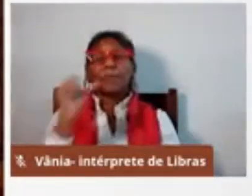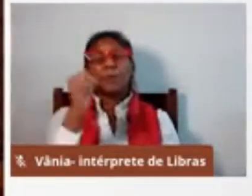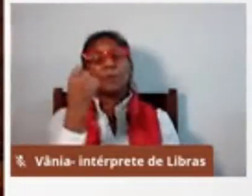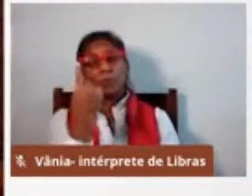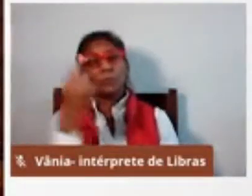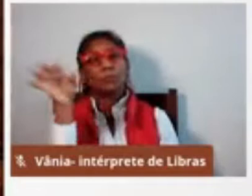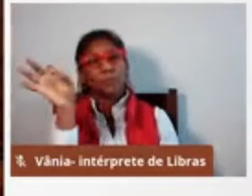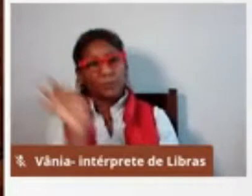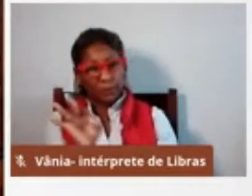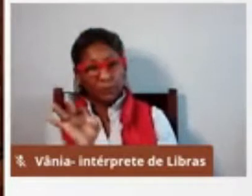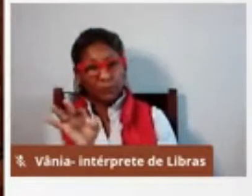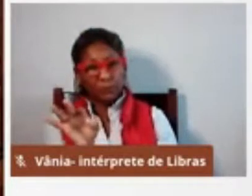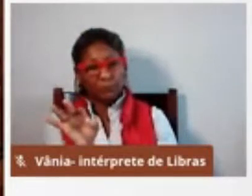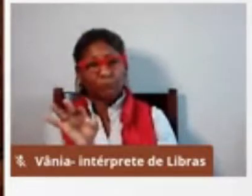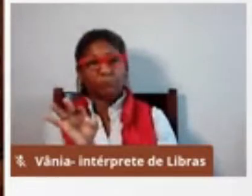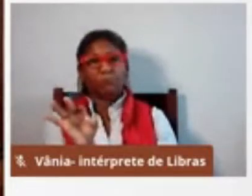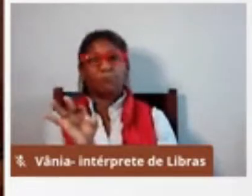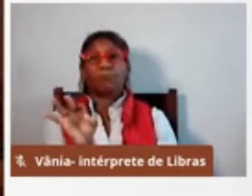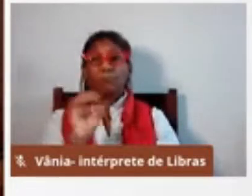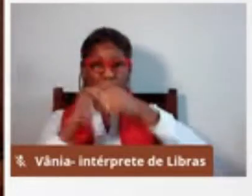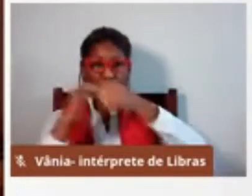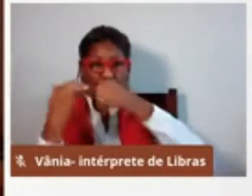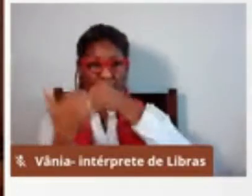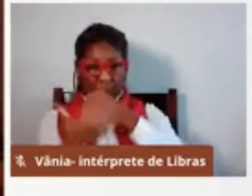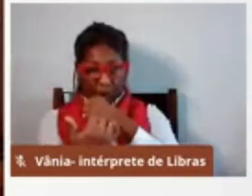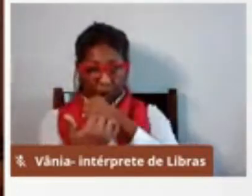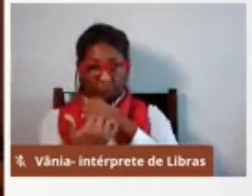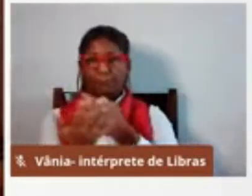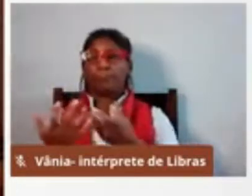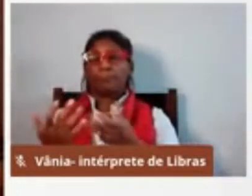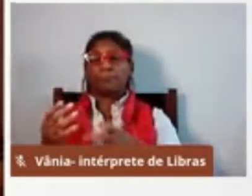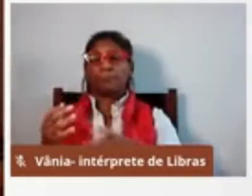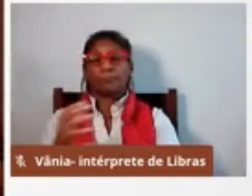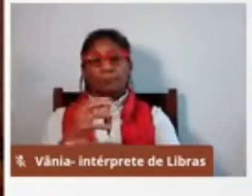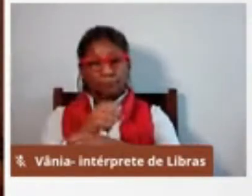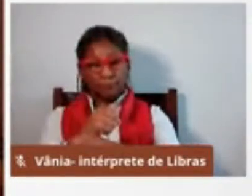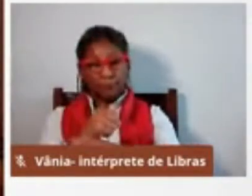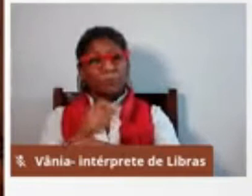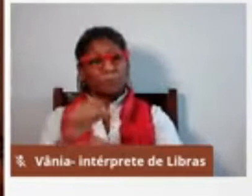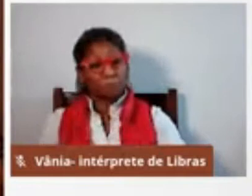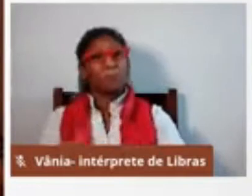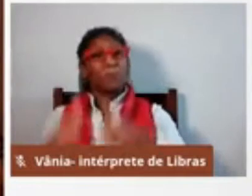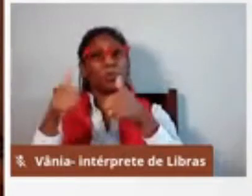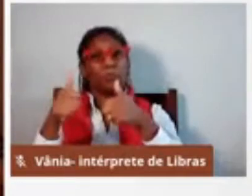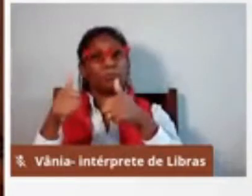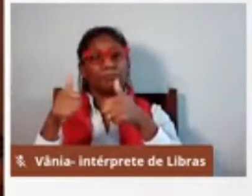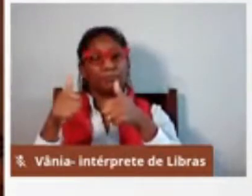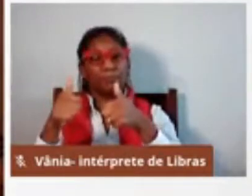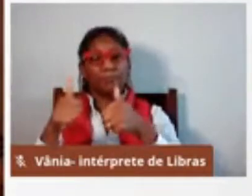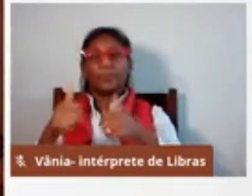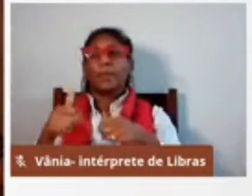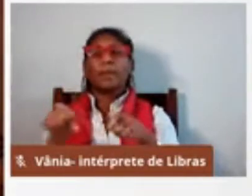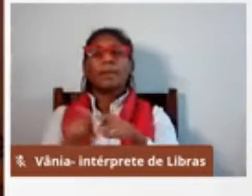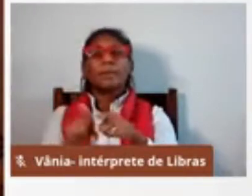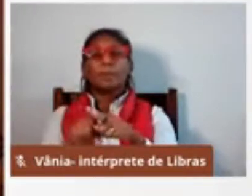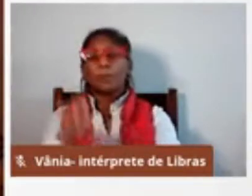81% dos casos confirmados, desses mais de 16 mil casos, já se recuperaram, e a taxa de ocupação